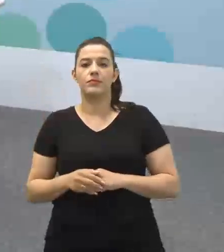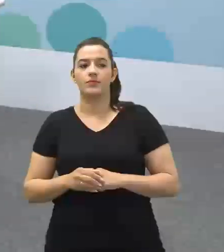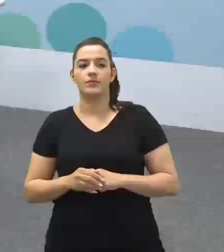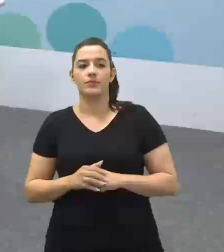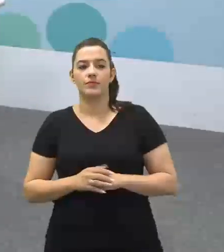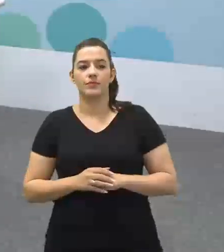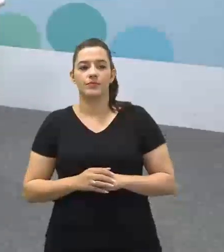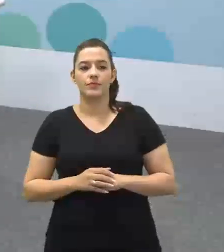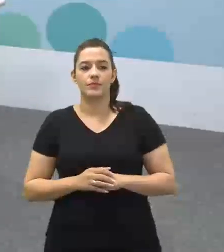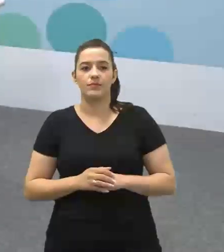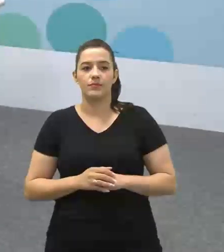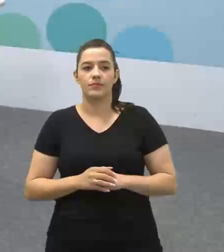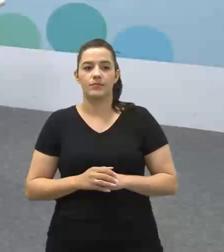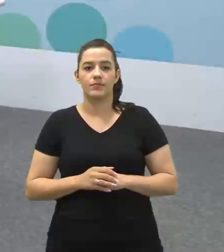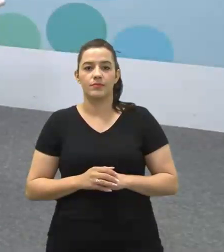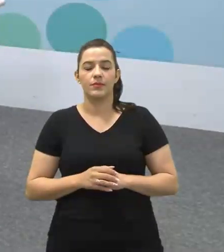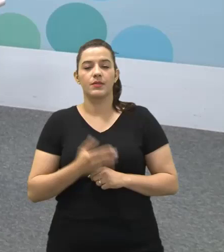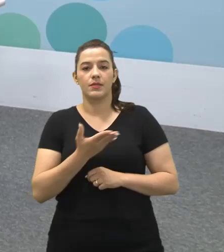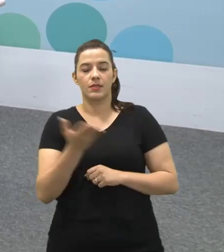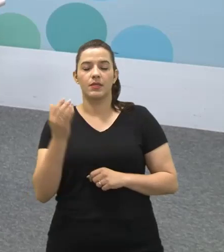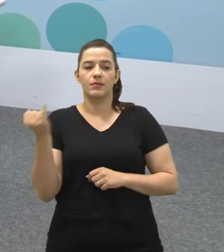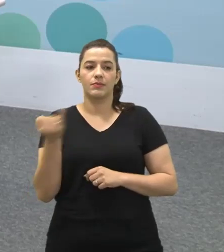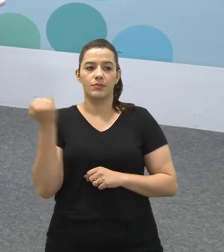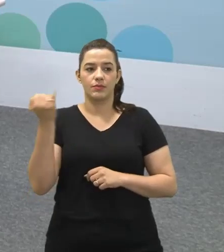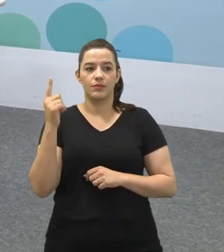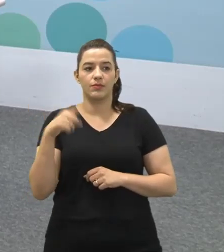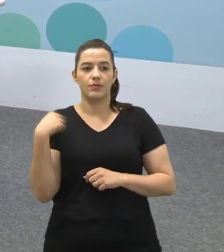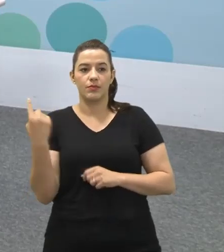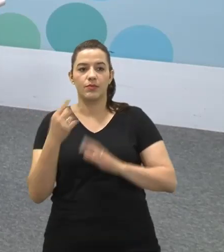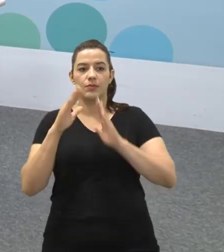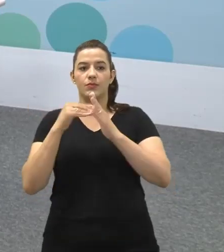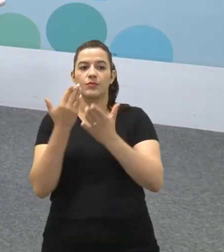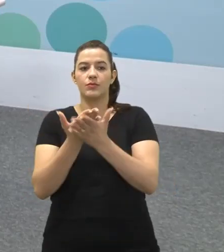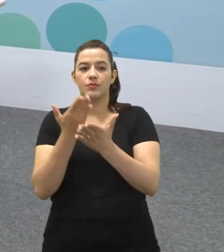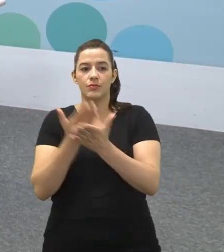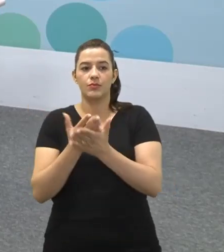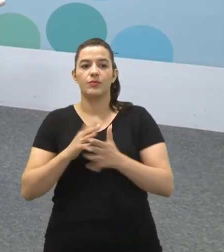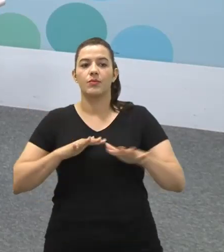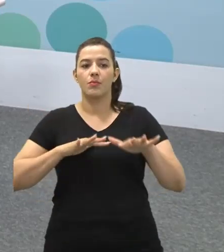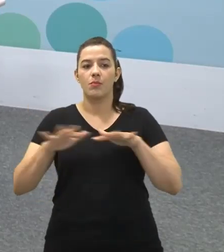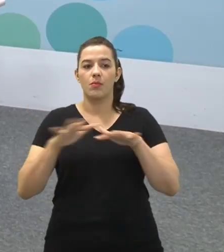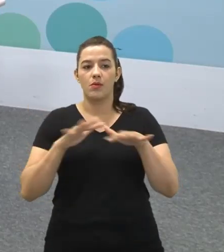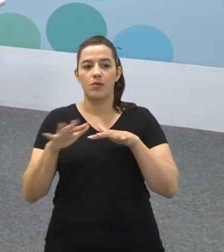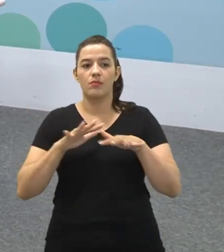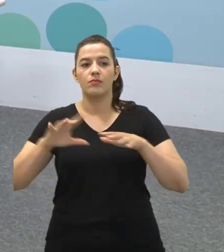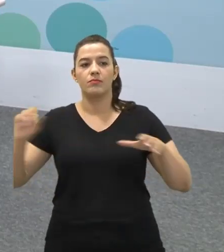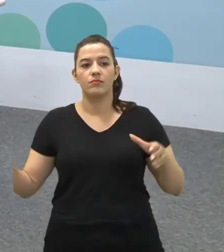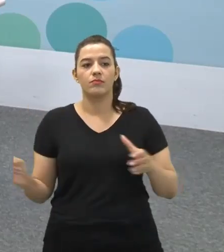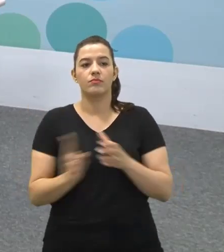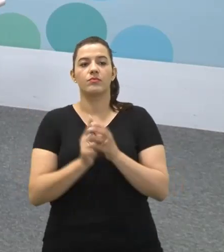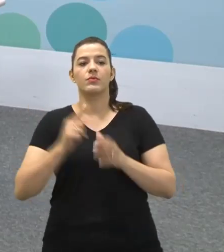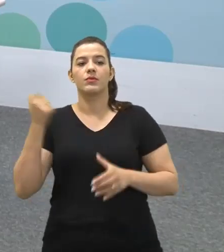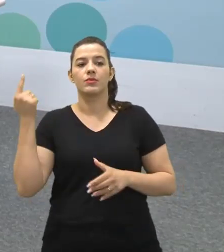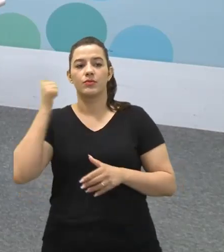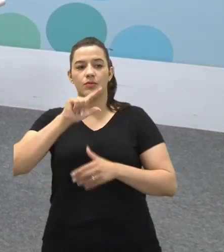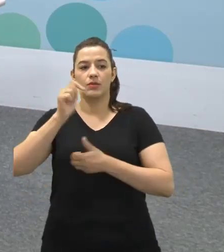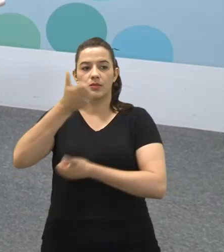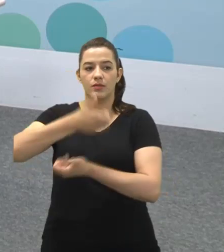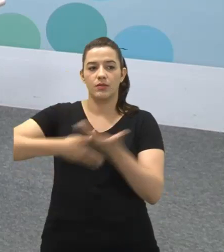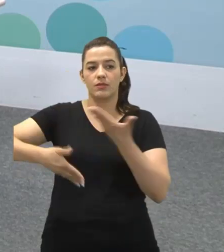muito interessante muito muito importante espaço escolar como o neném como é o nome do Mohamed de seda os